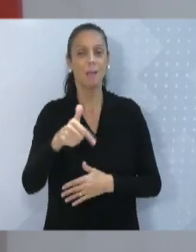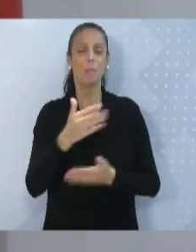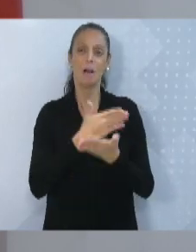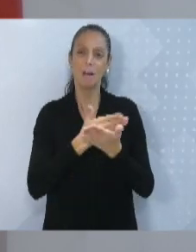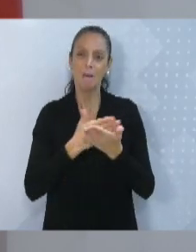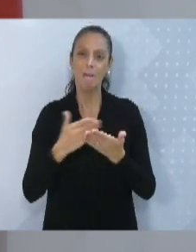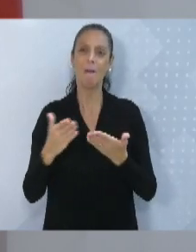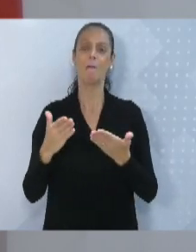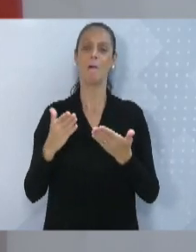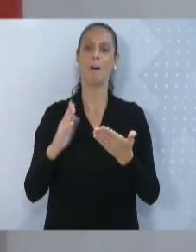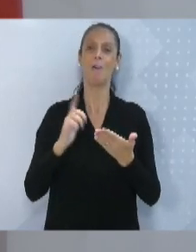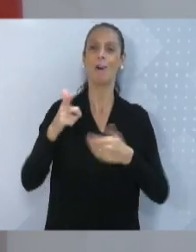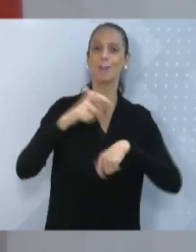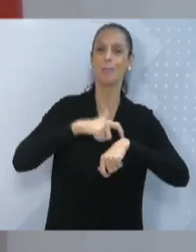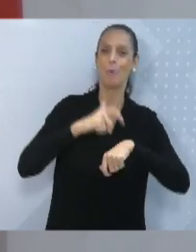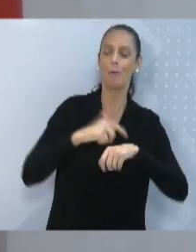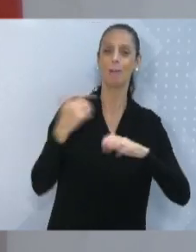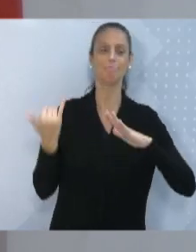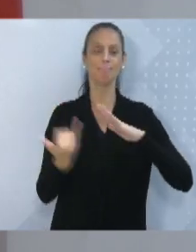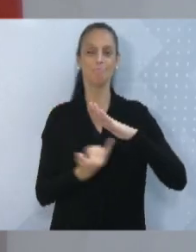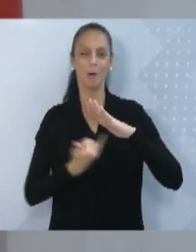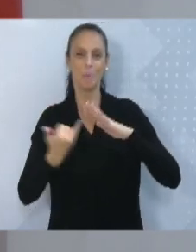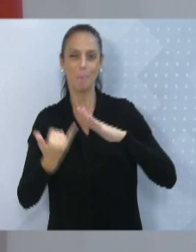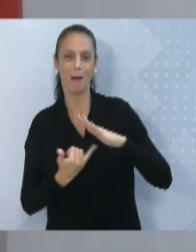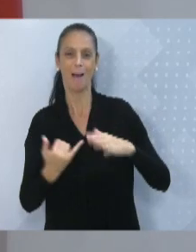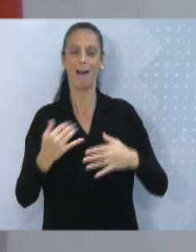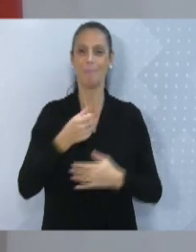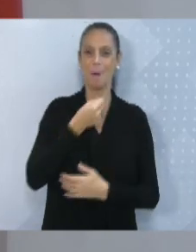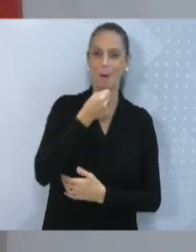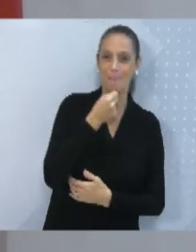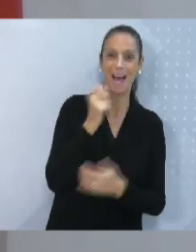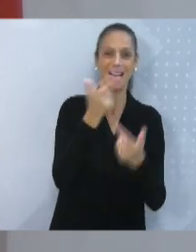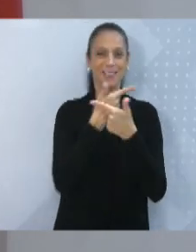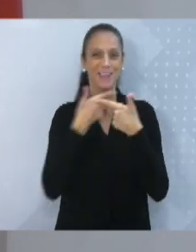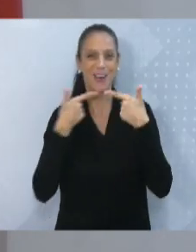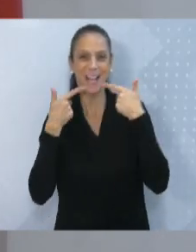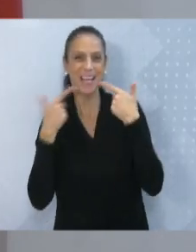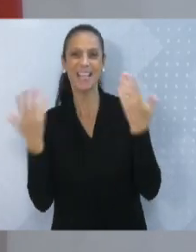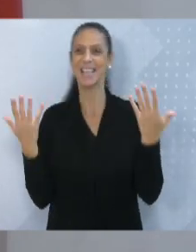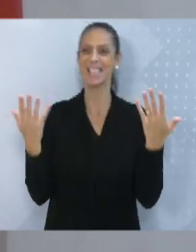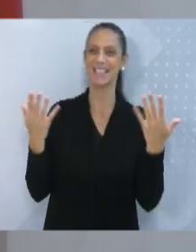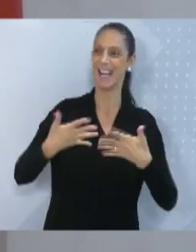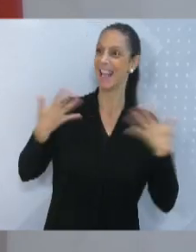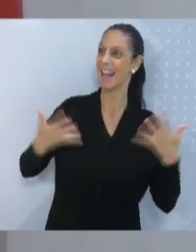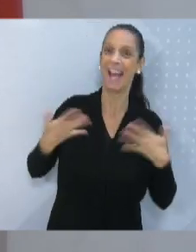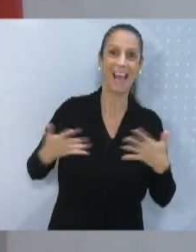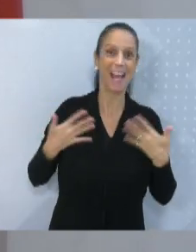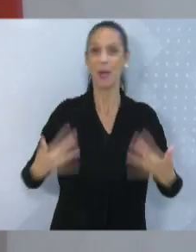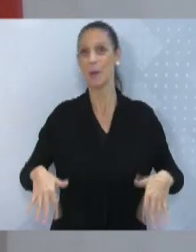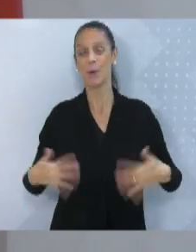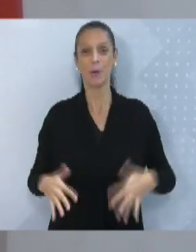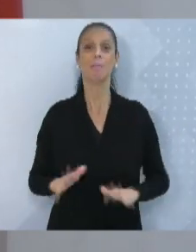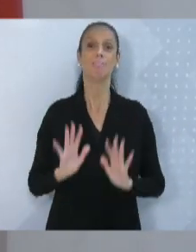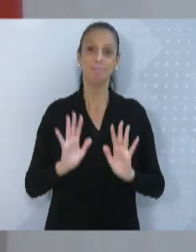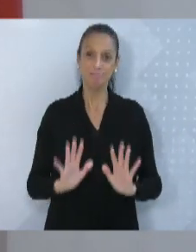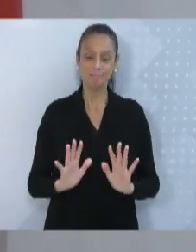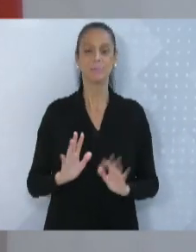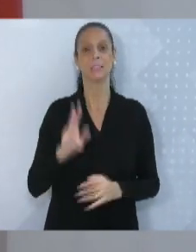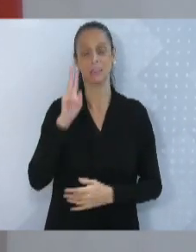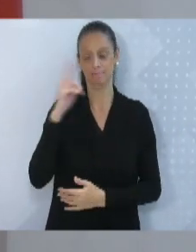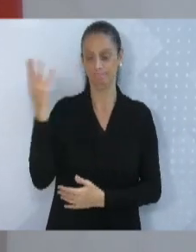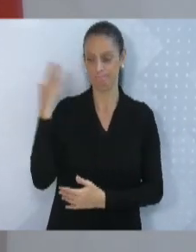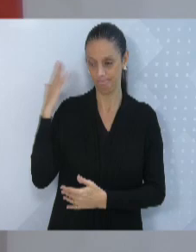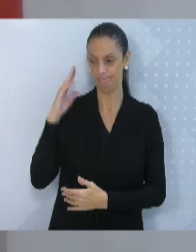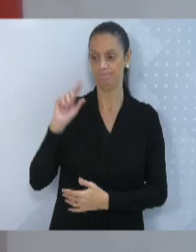na outra hora já muda o ritmo né já tem que entrar com um sorriso e super alegre e realmente aquela data que você